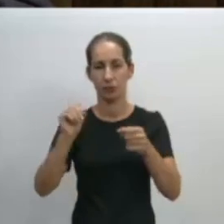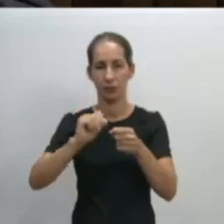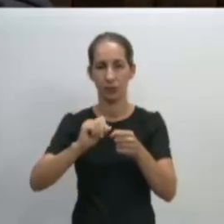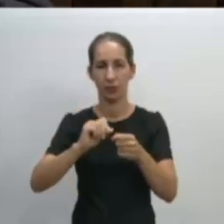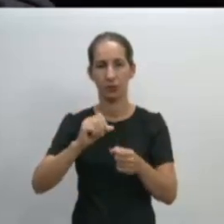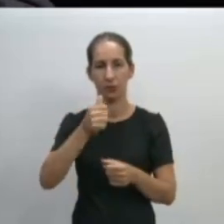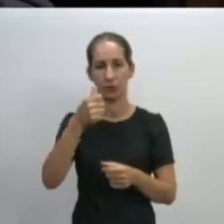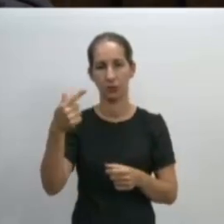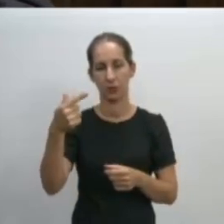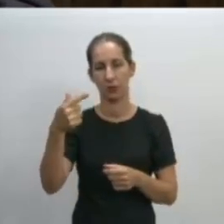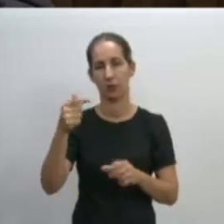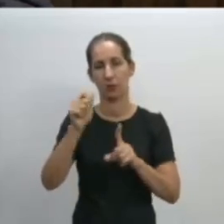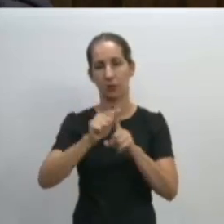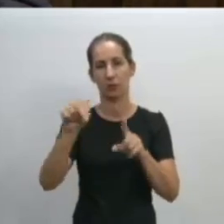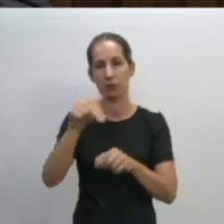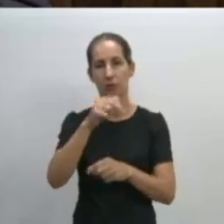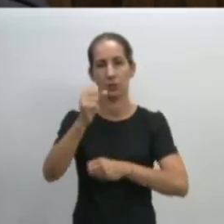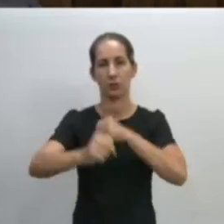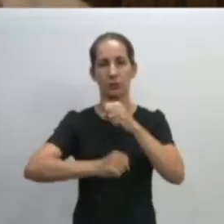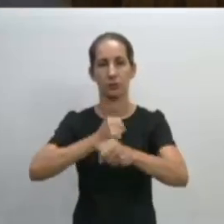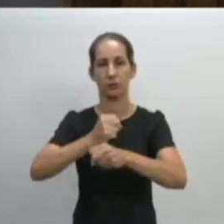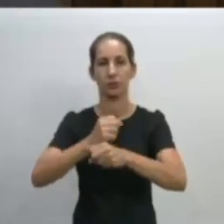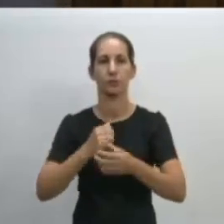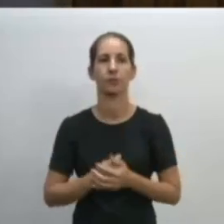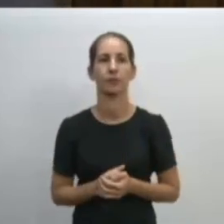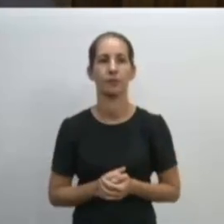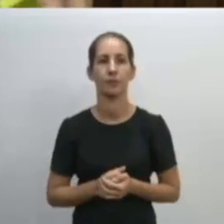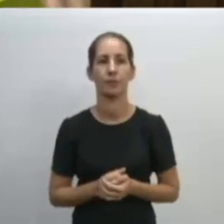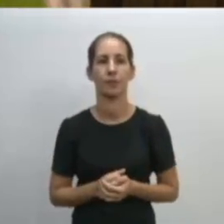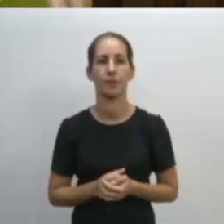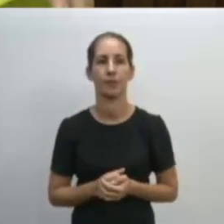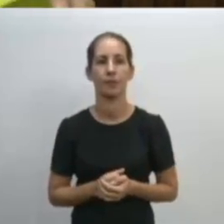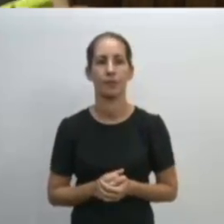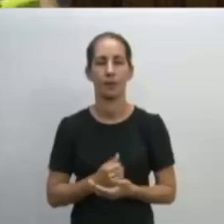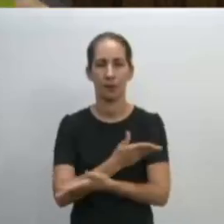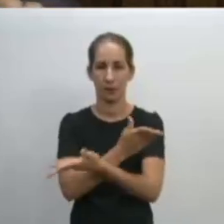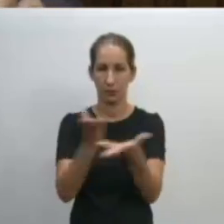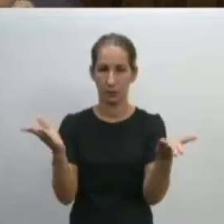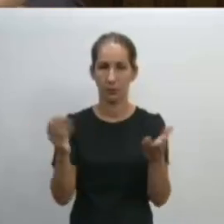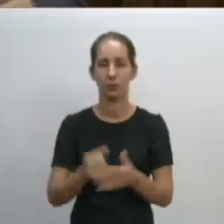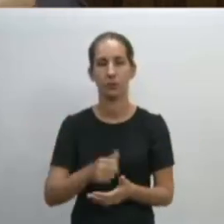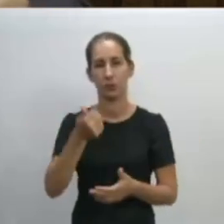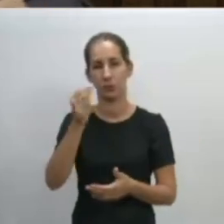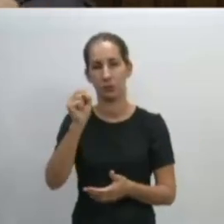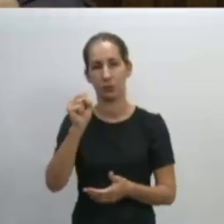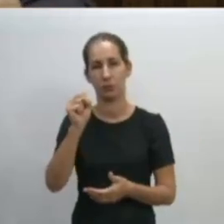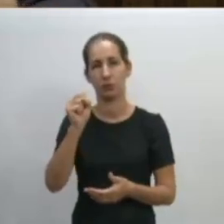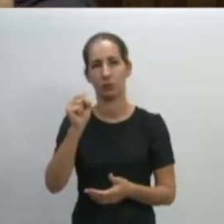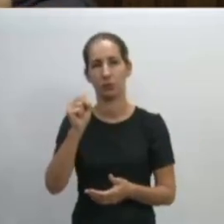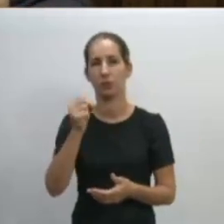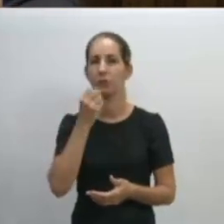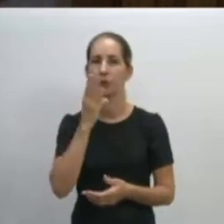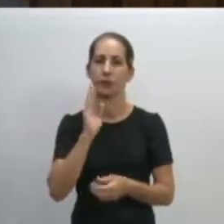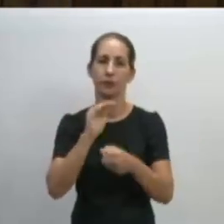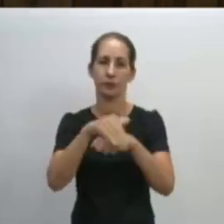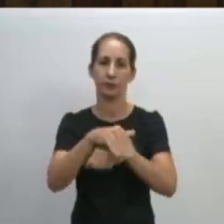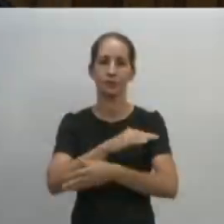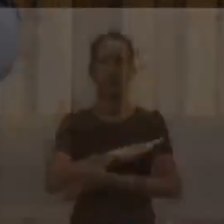realizada no dia 17 de novembro do ano em curso. A todos, às 18 horas, boa noite.